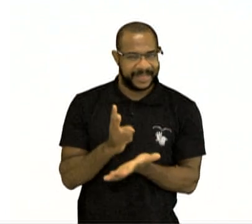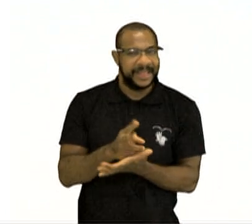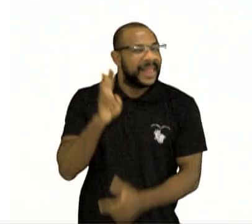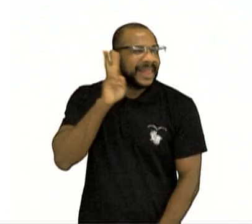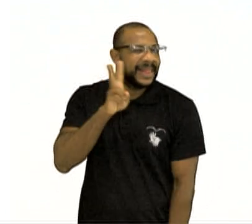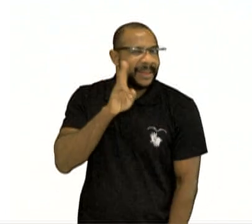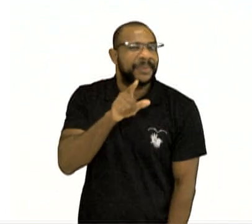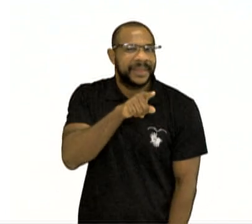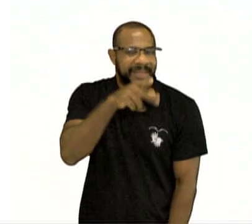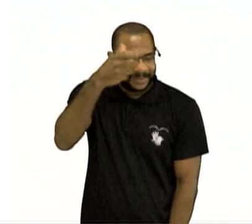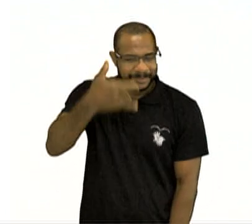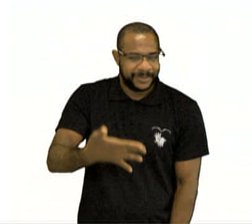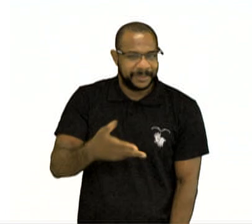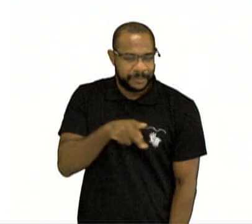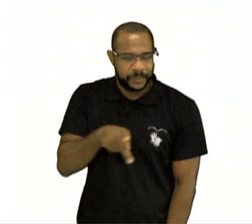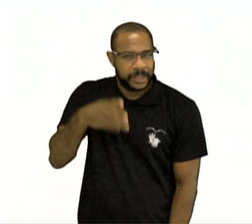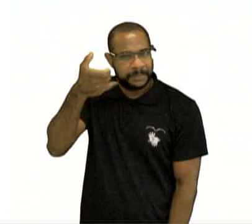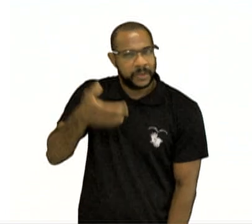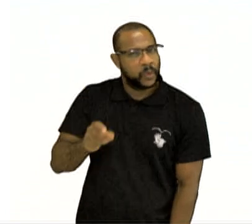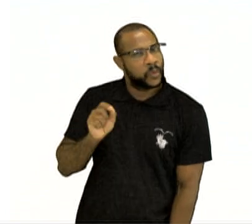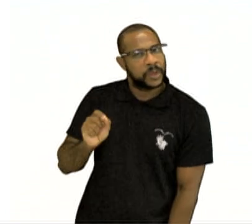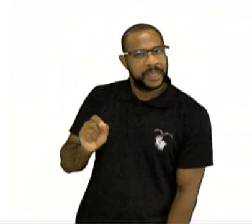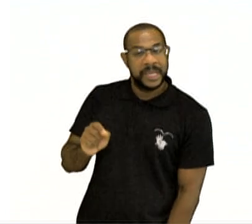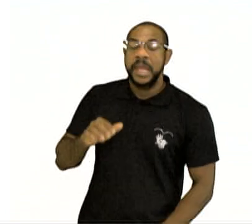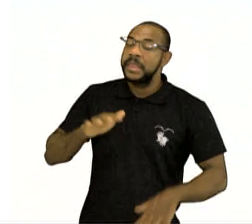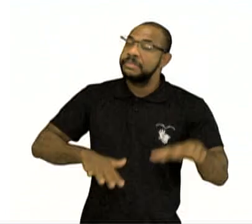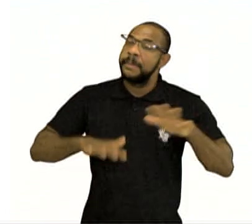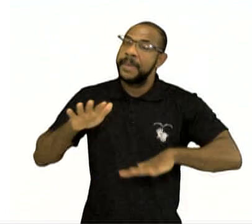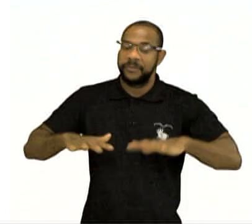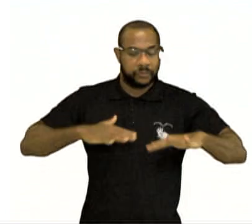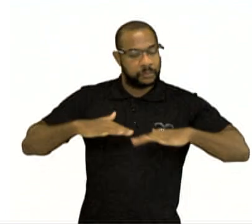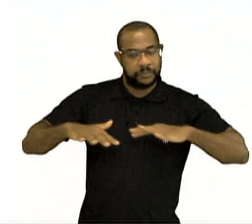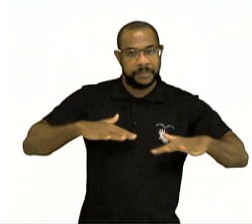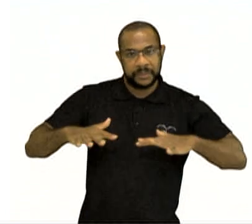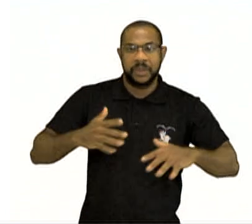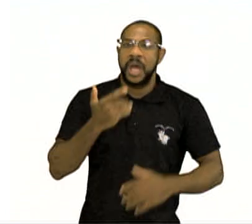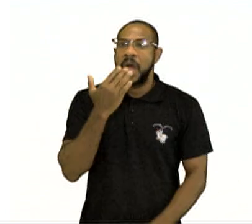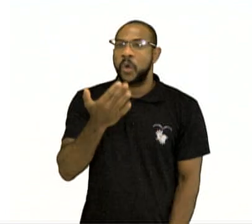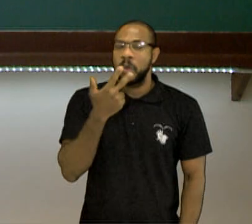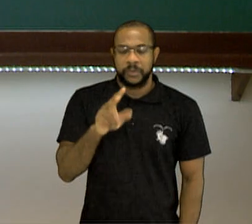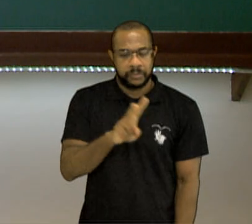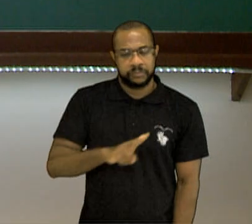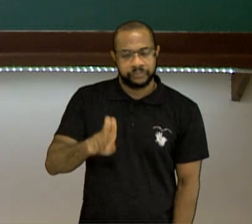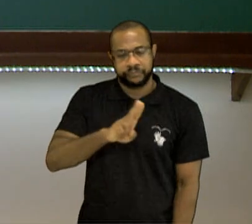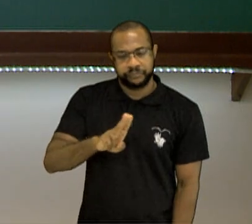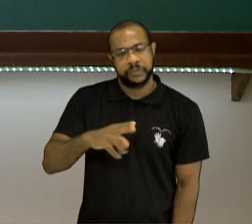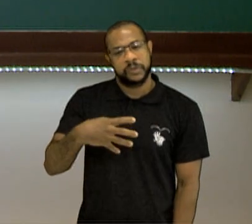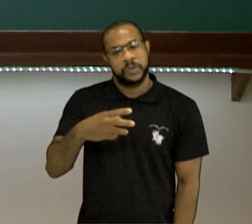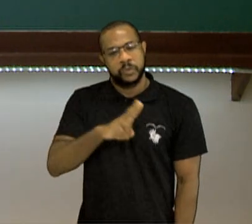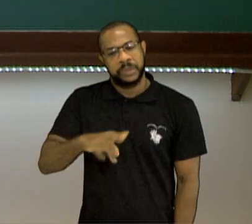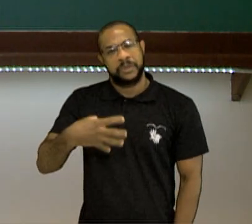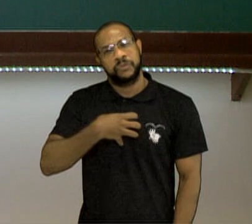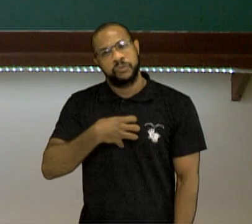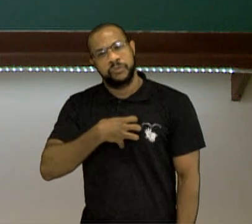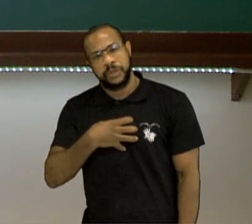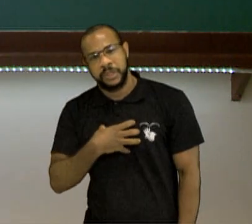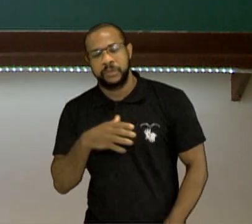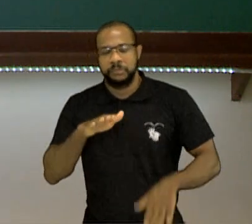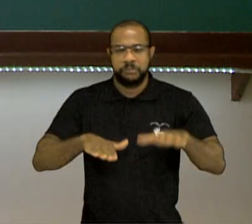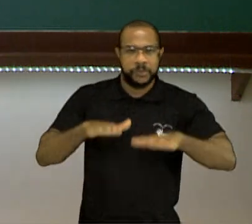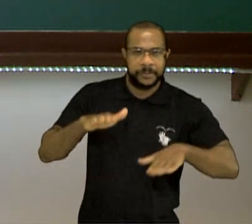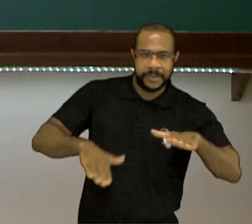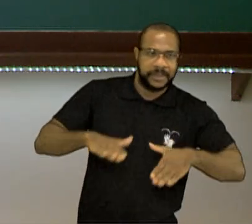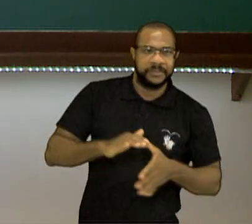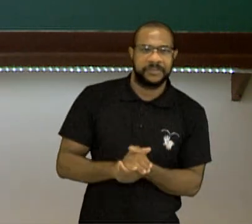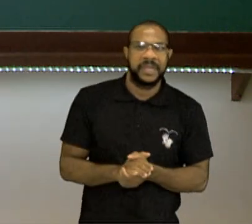né? Que dependendo do movimento, as cores eram utilizadas de uma forma ou de outra, né?